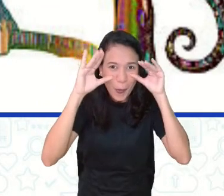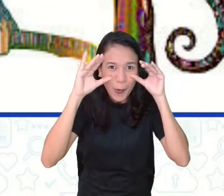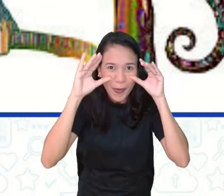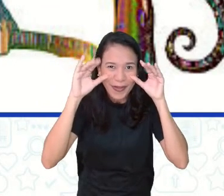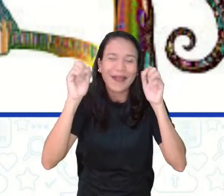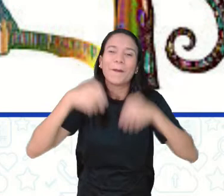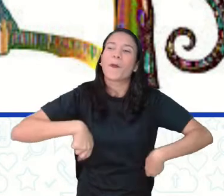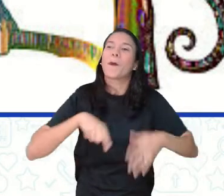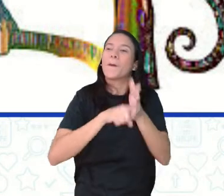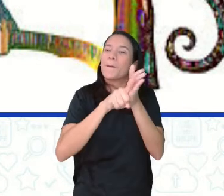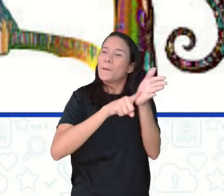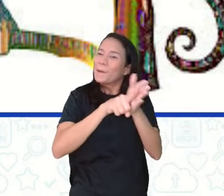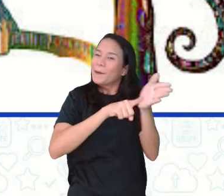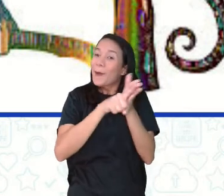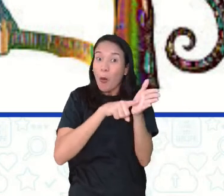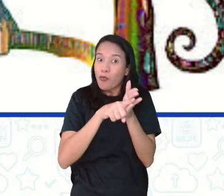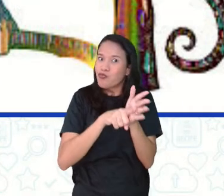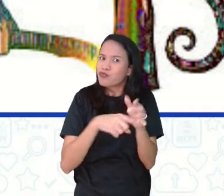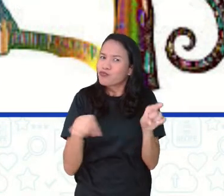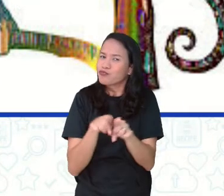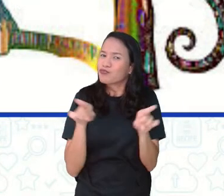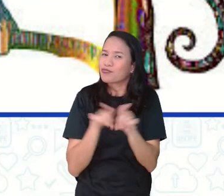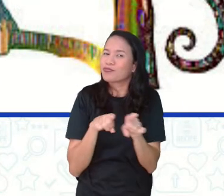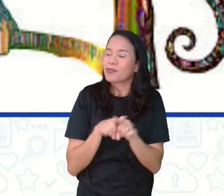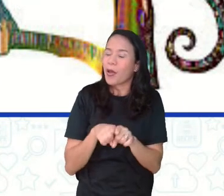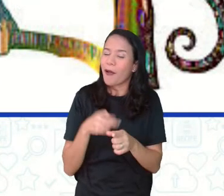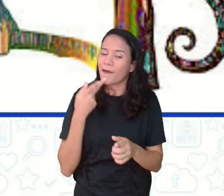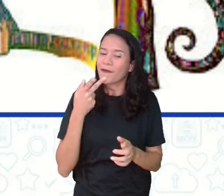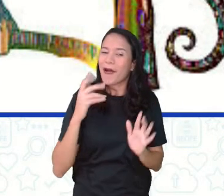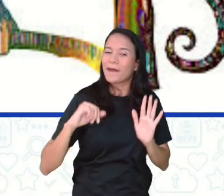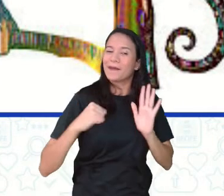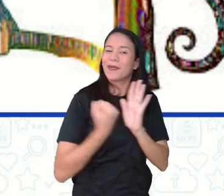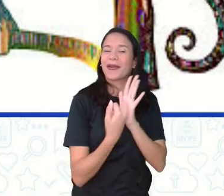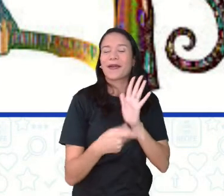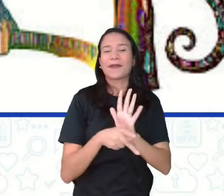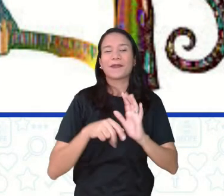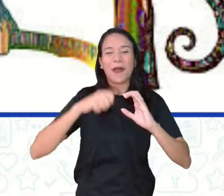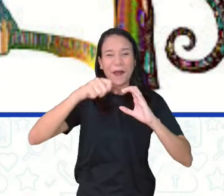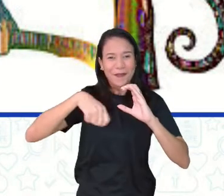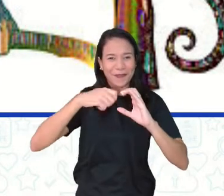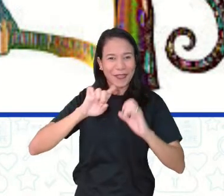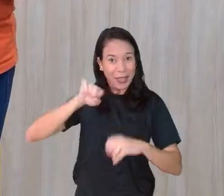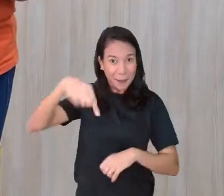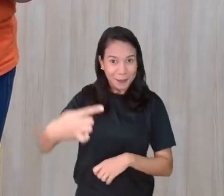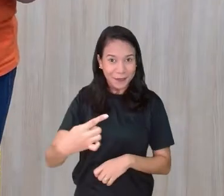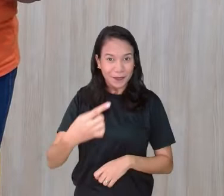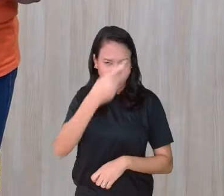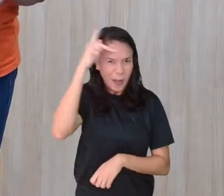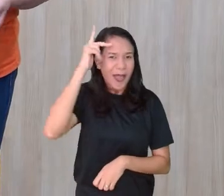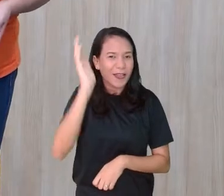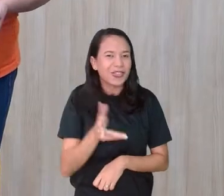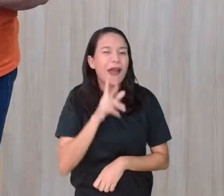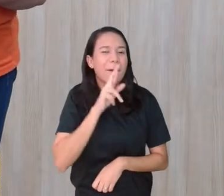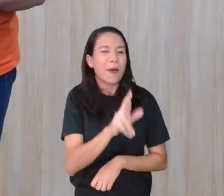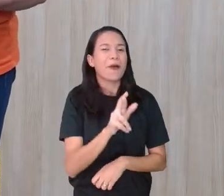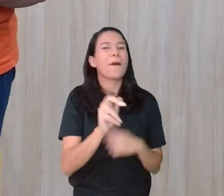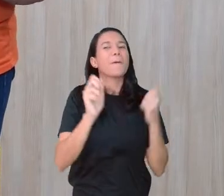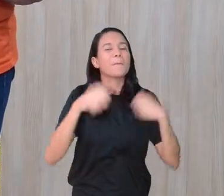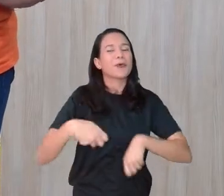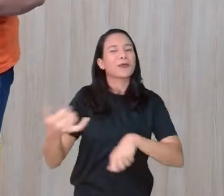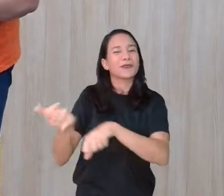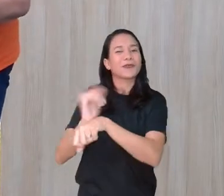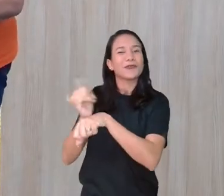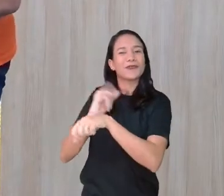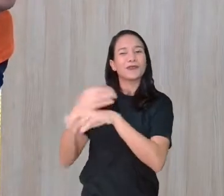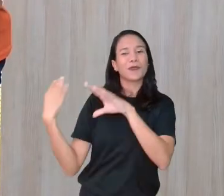vai pesquisando e confirma com nossas respostas no Fique Ligado. Quem quiser ir respondendo vai poder colocar no